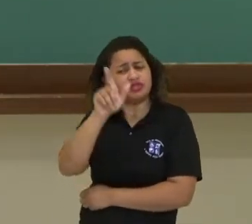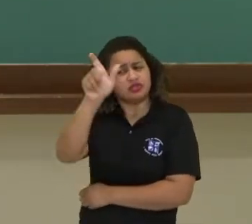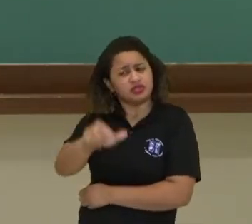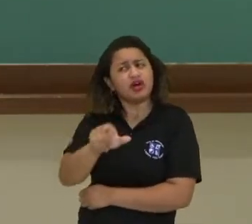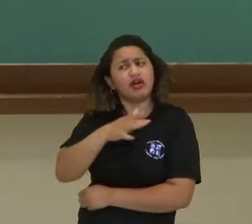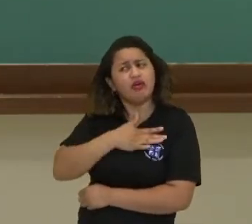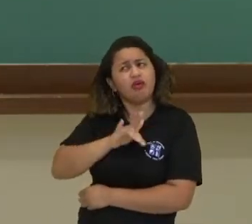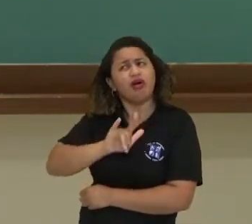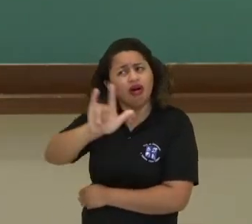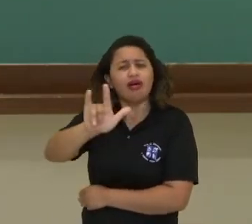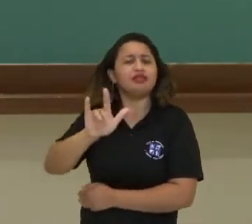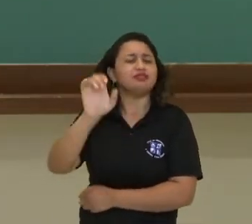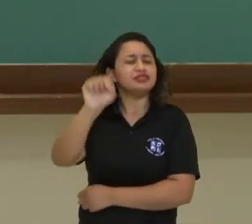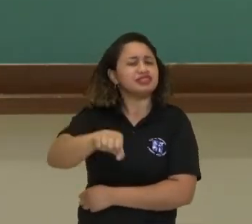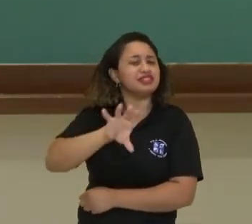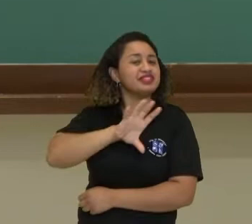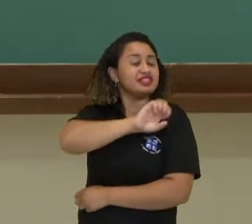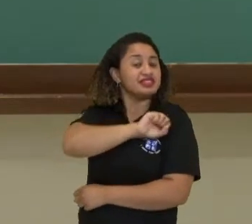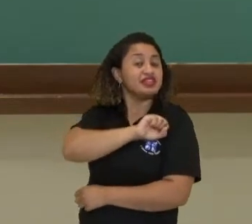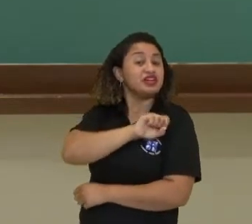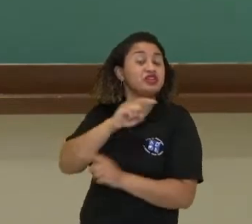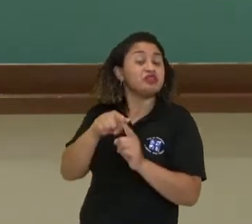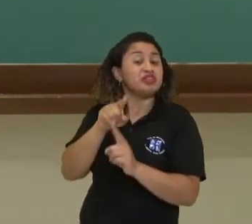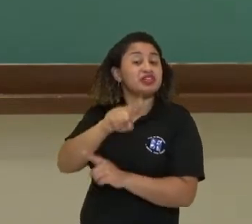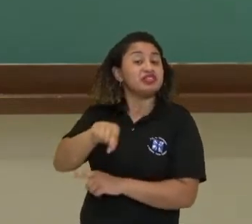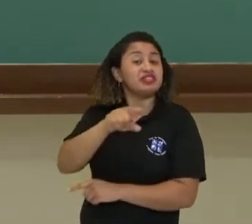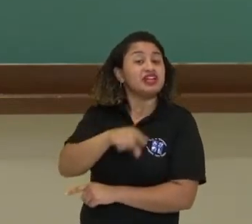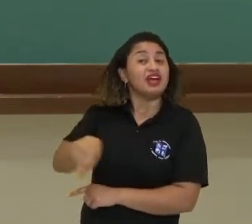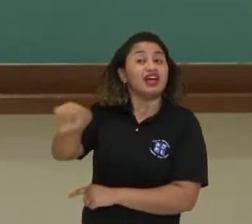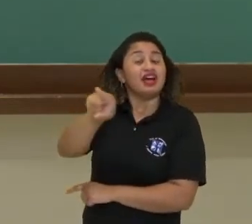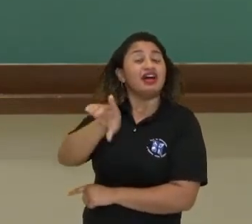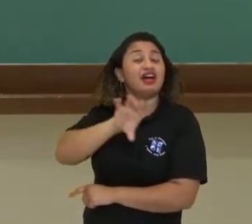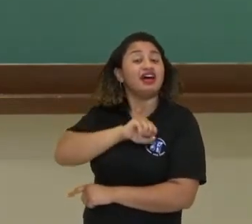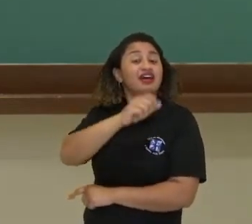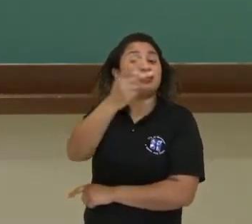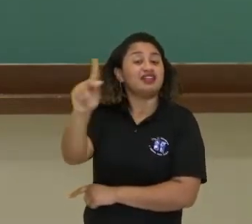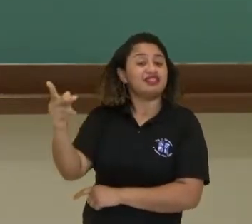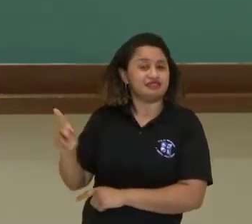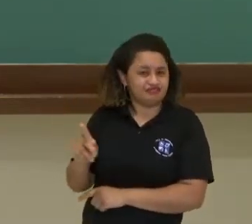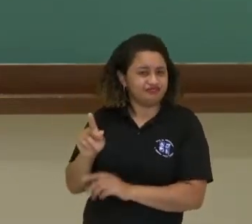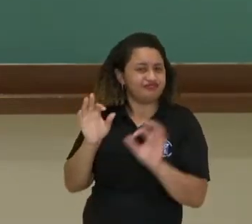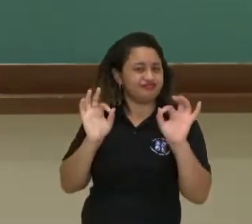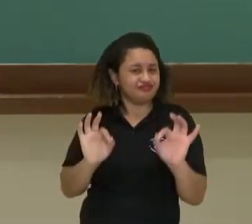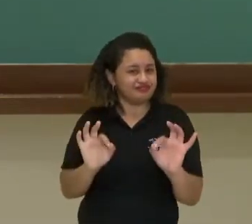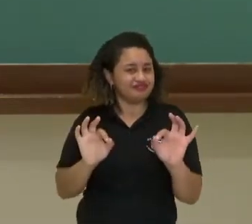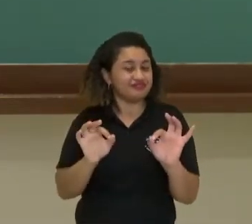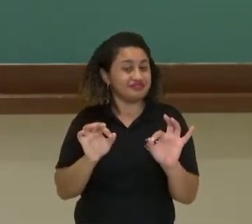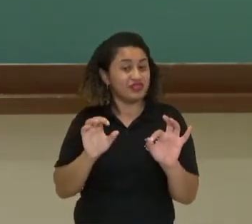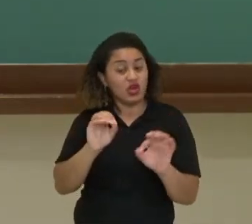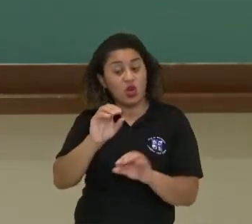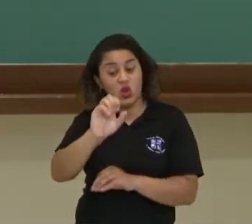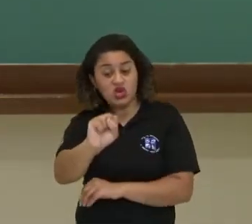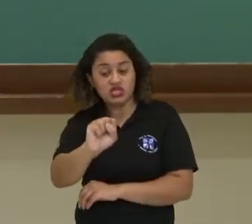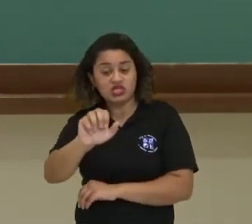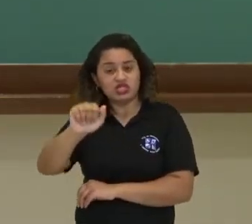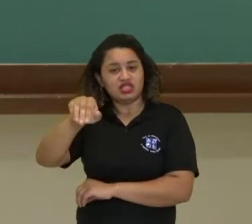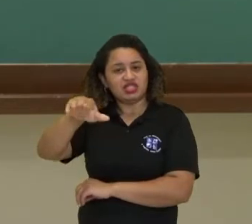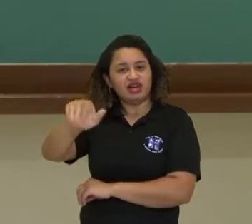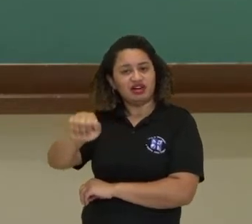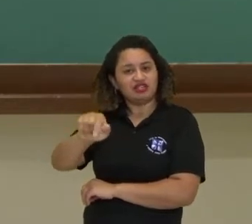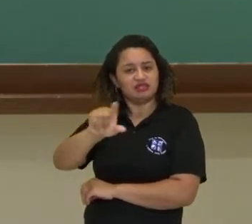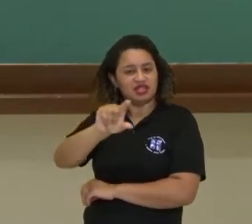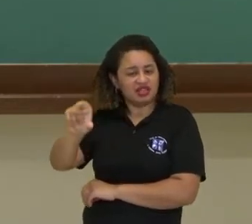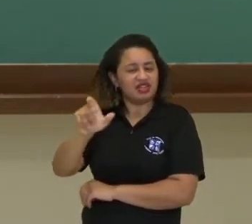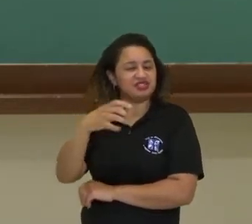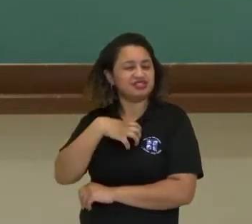ama eles por quê que você Osama melhor dizendo colocação pronominal correta é Osama diga para as